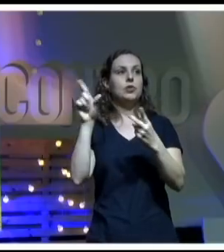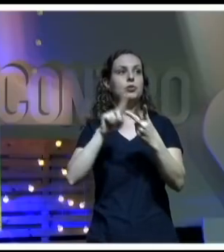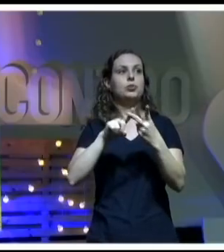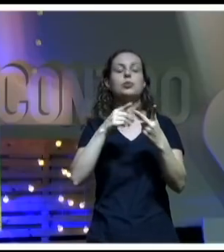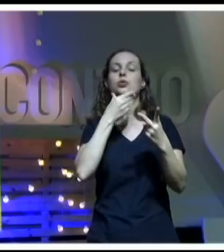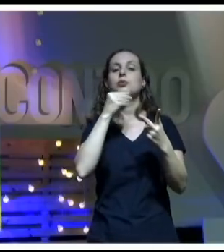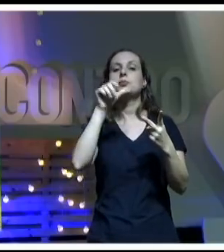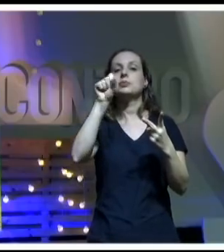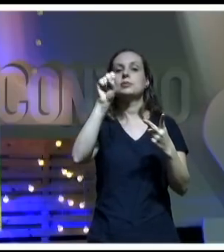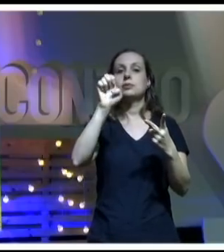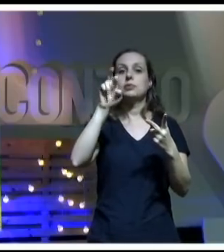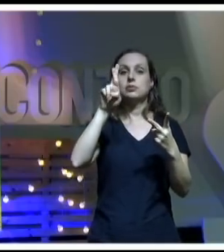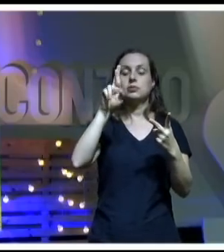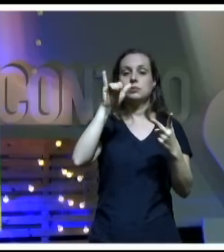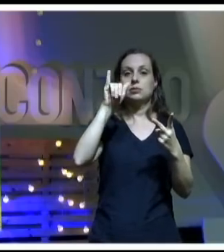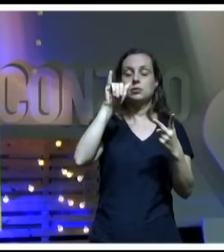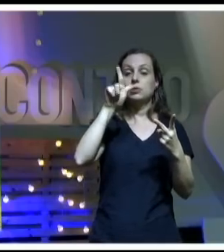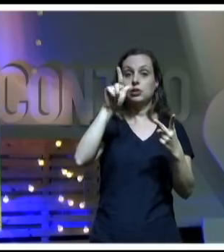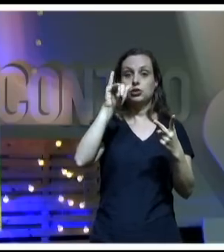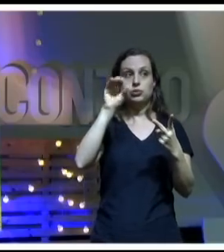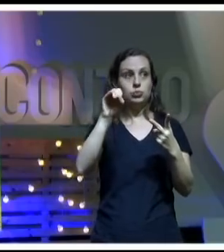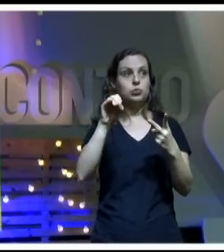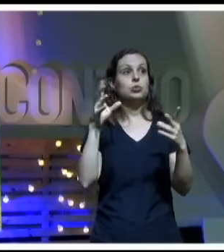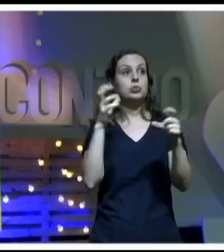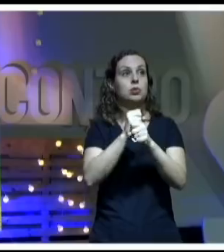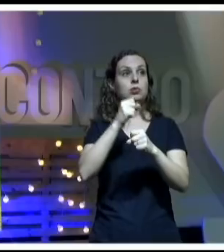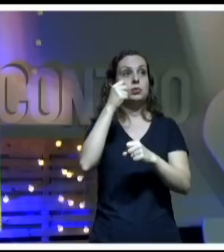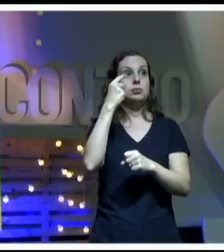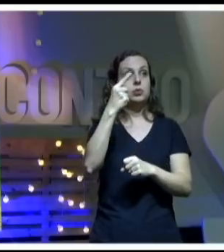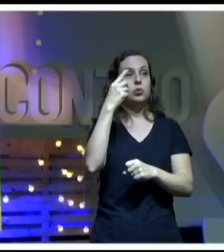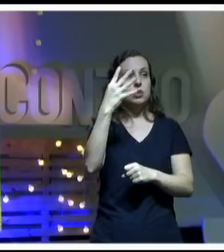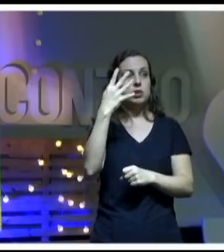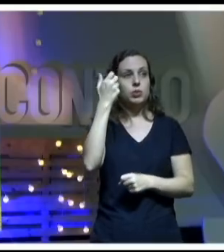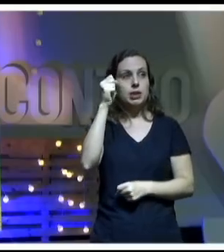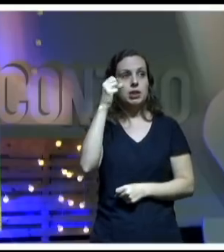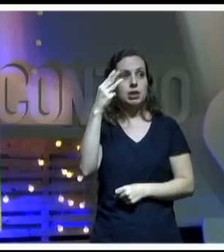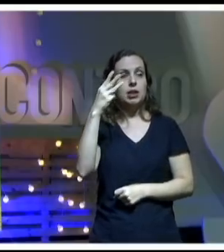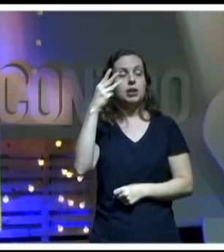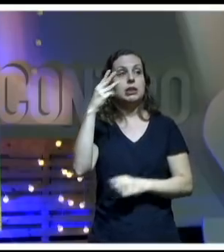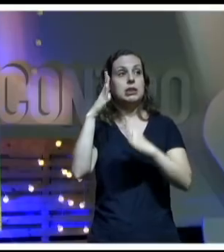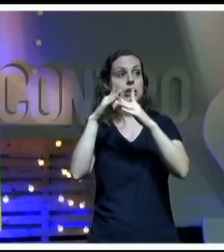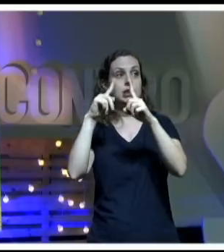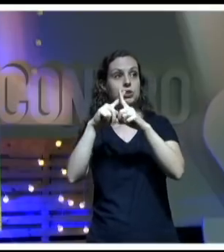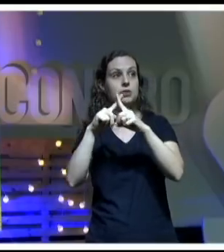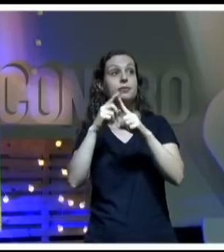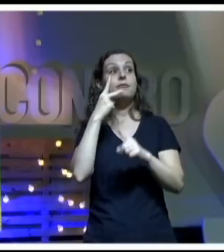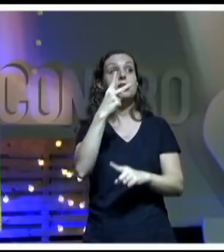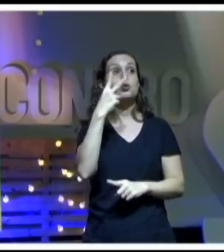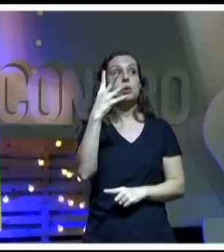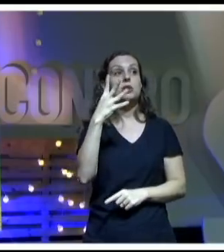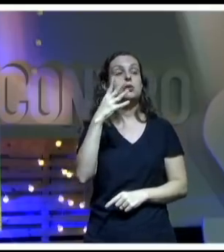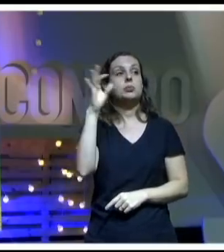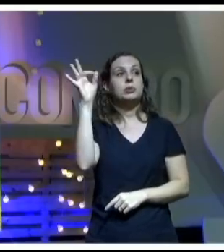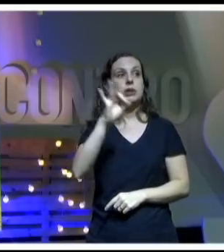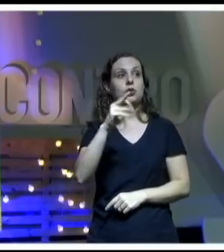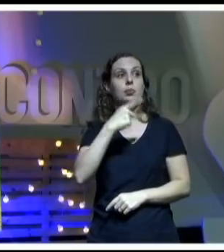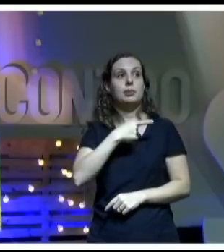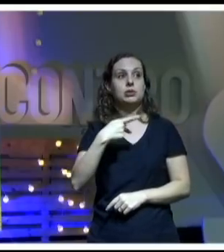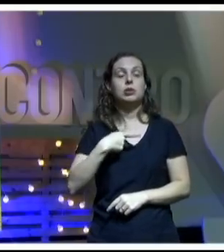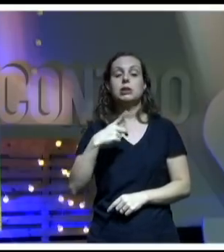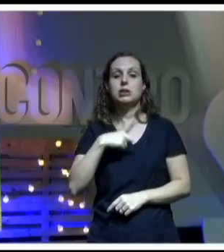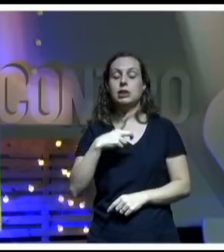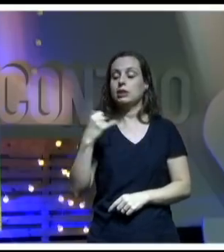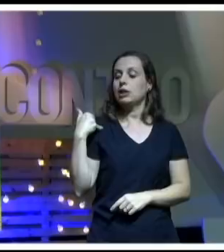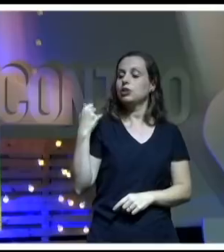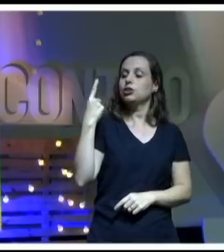mil quatrocentos e oitenta e três igrejas brasileiras essa aqui é o brasil 24% dos pastores brasileiros têm entre 18 e